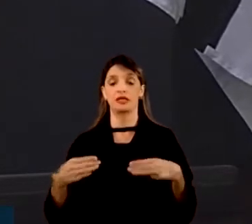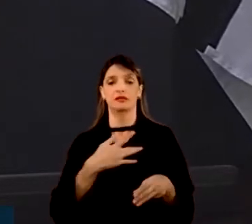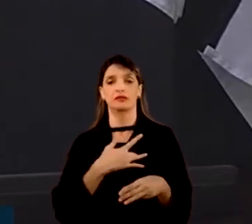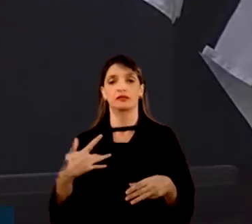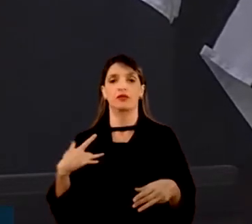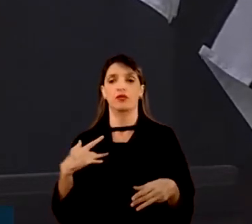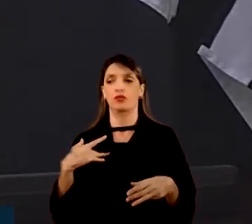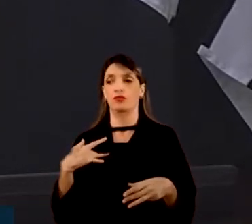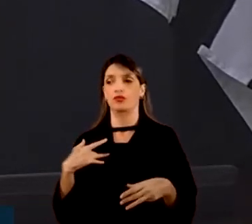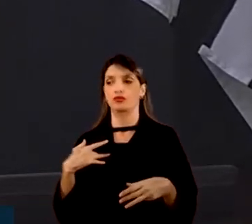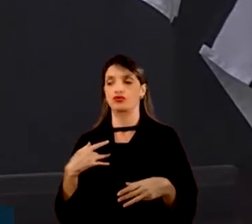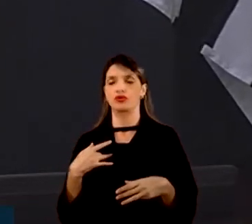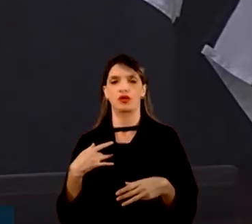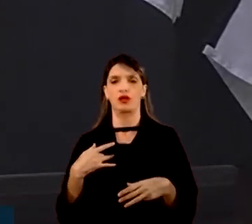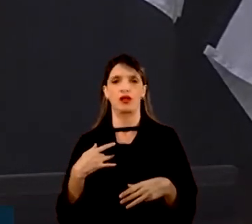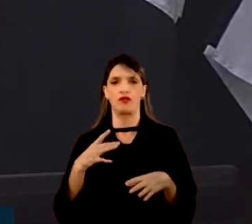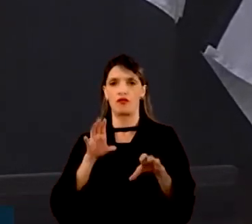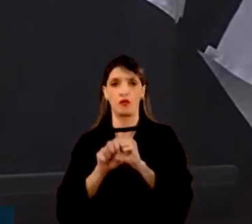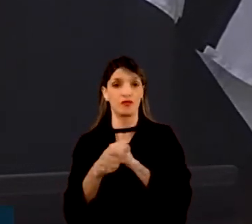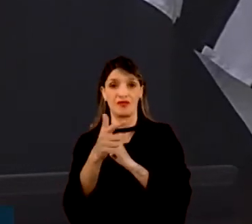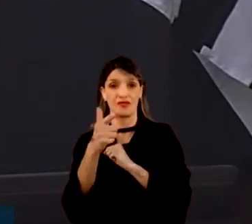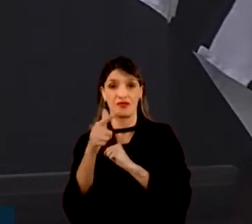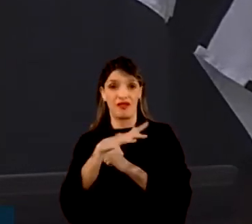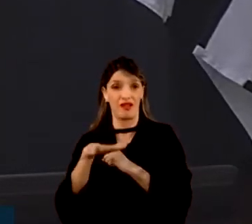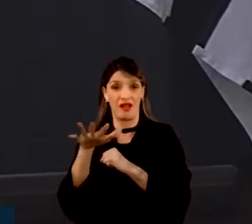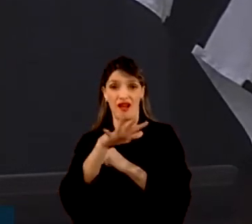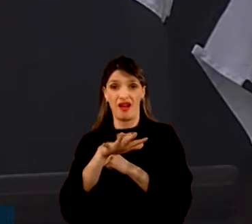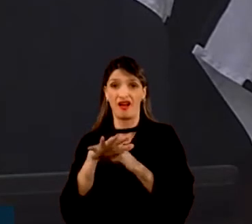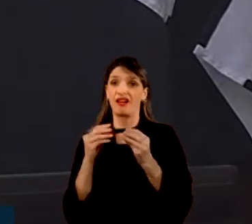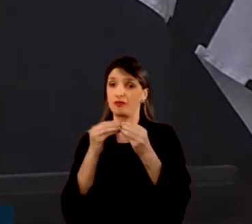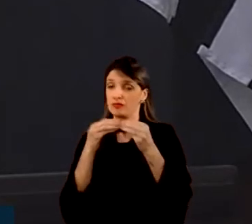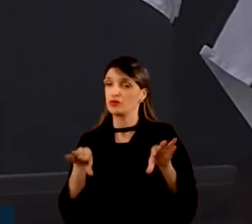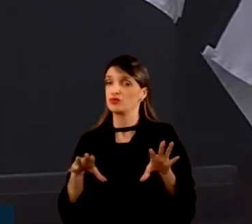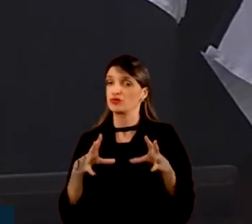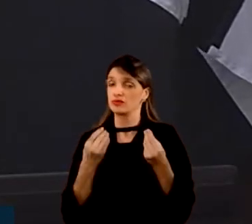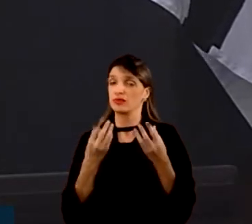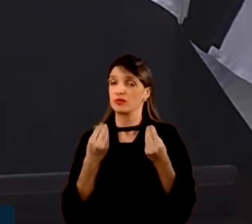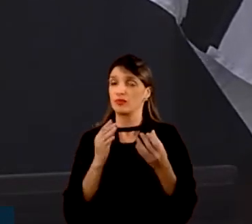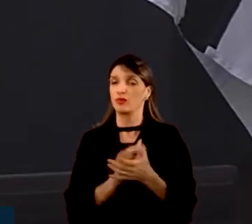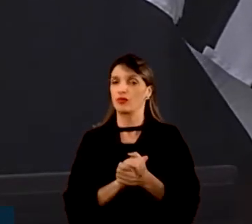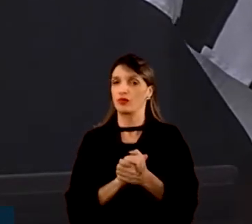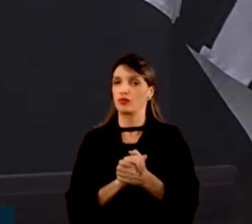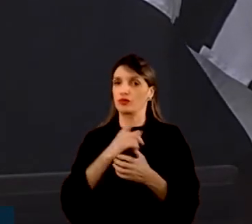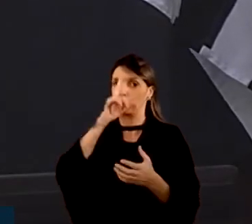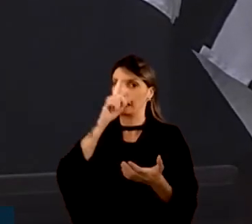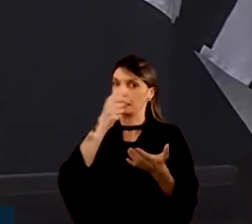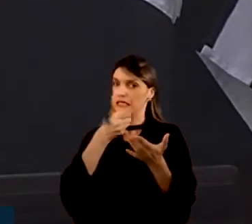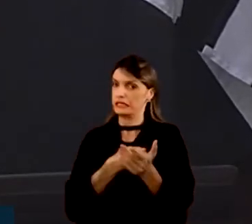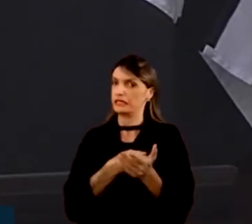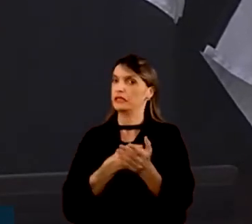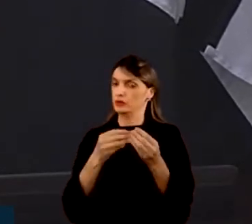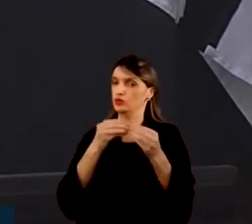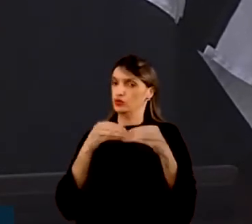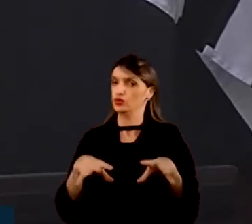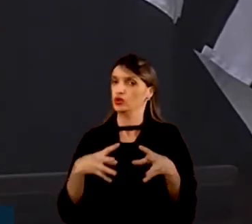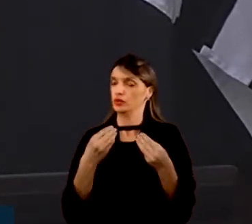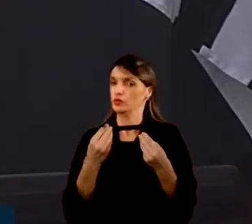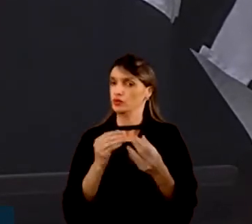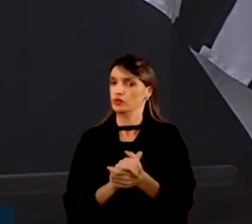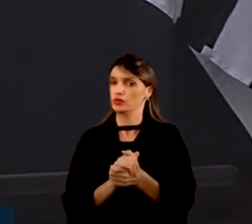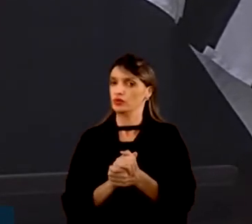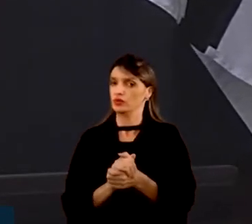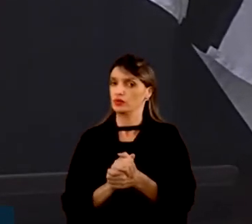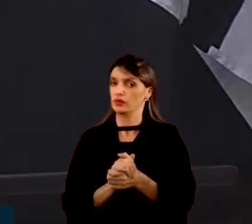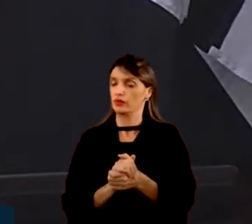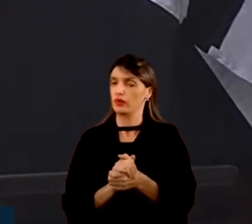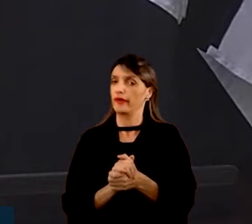área, e isso prejudica bastante, né, as tomadas de decisão. E a gente segue numa situação bastante